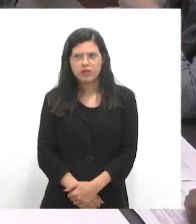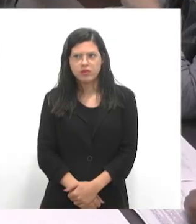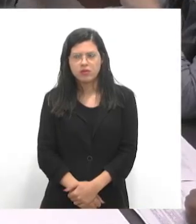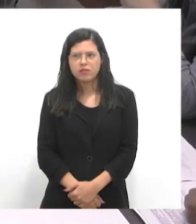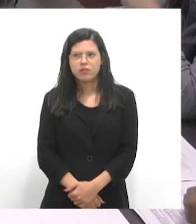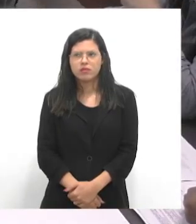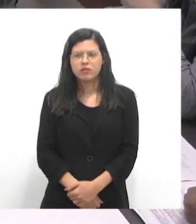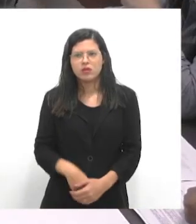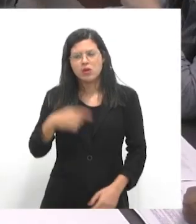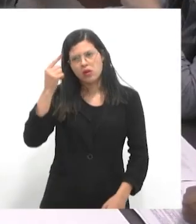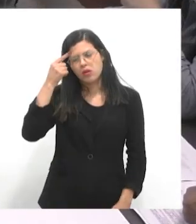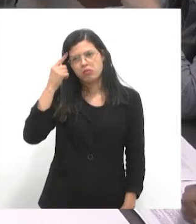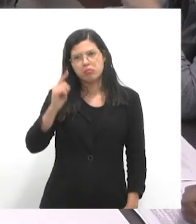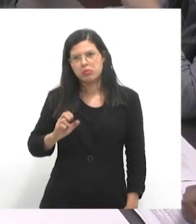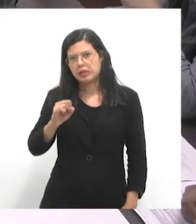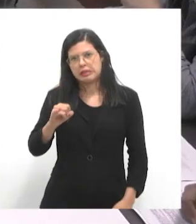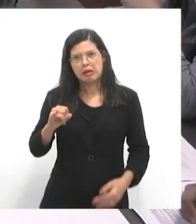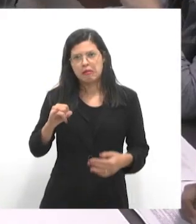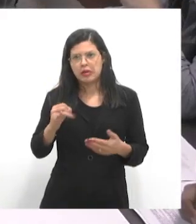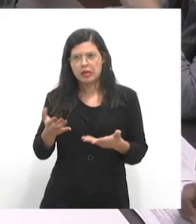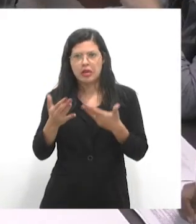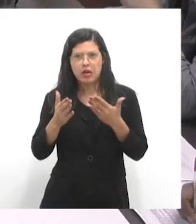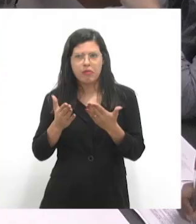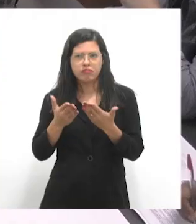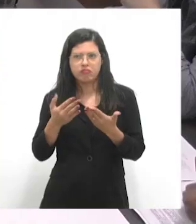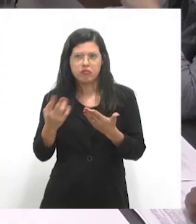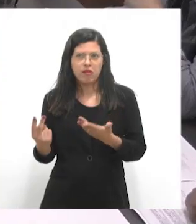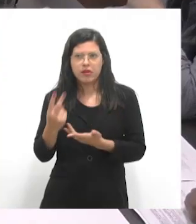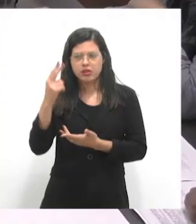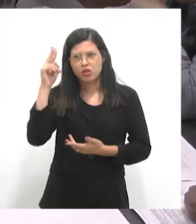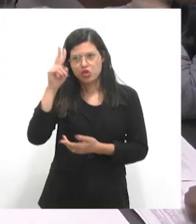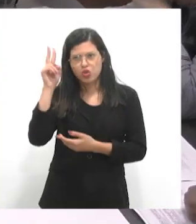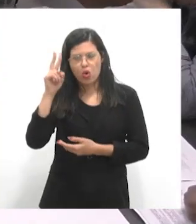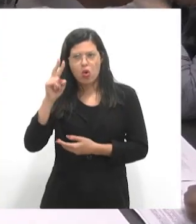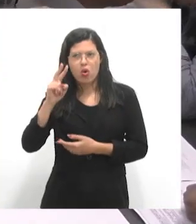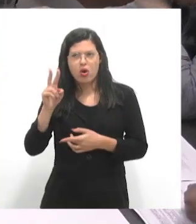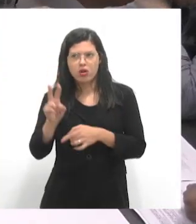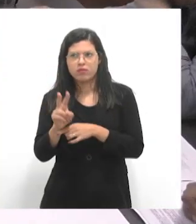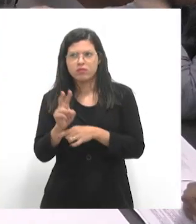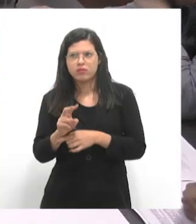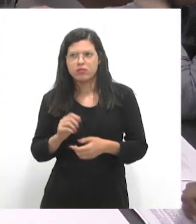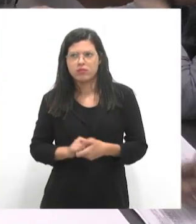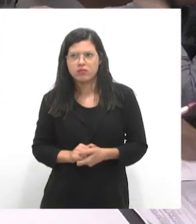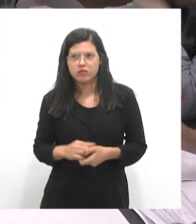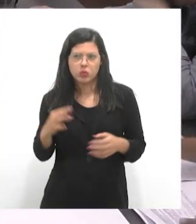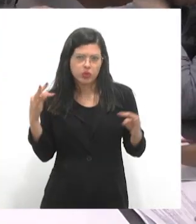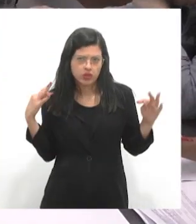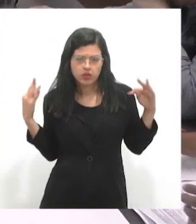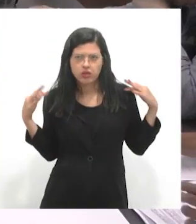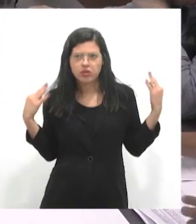Eu não sei se ela está se referindo à história, o contexto histórico. Se ela quer preservar o local também.